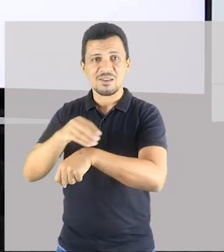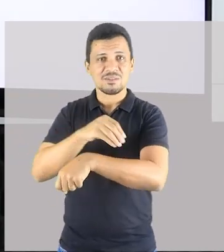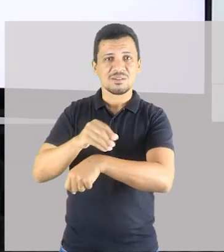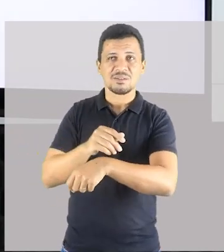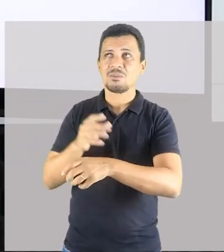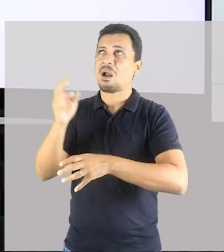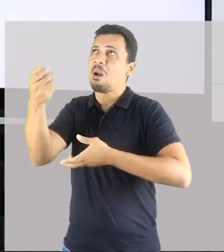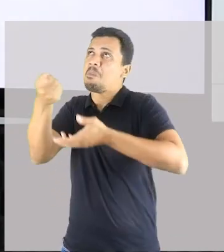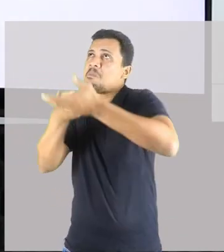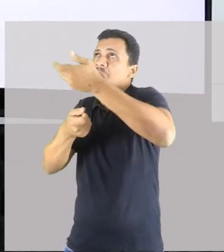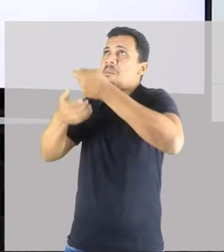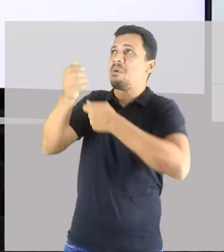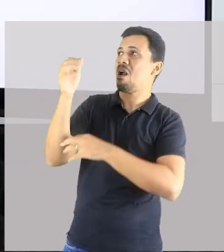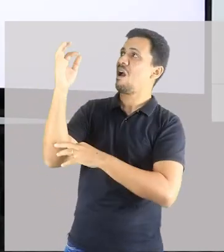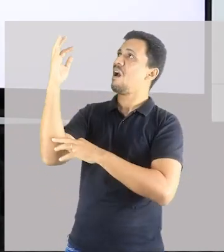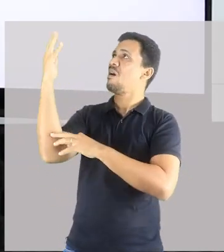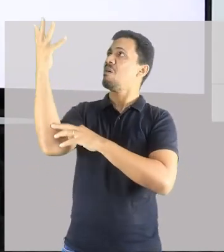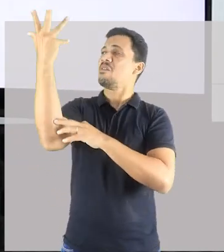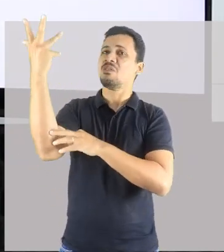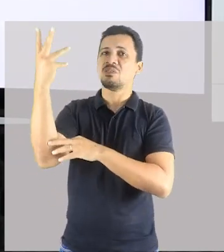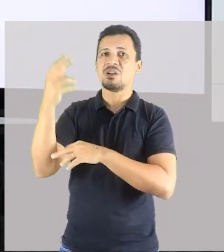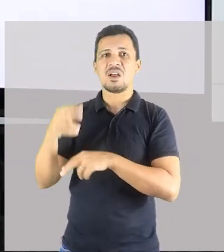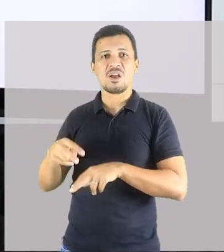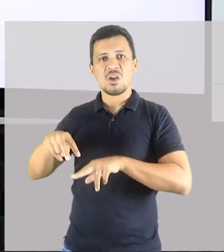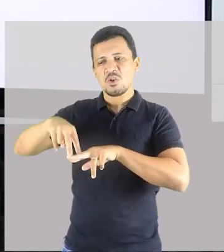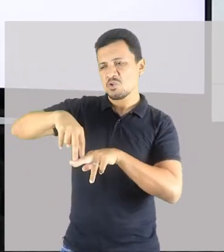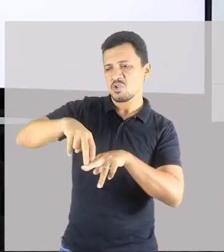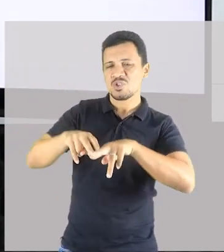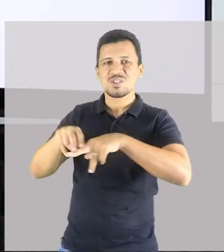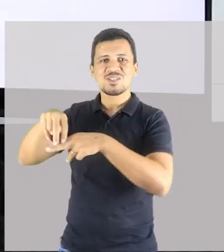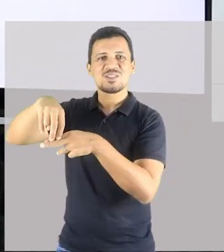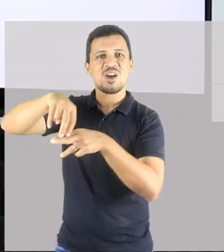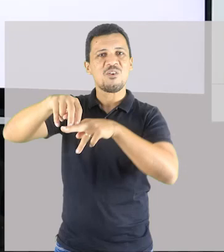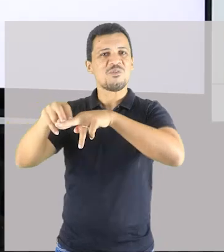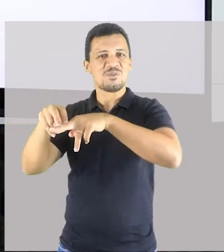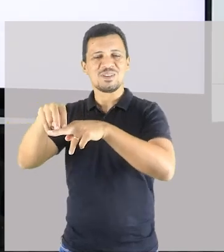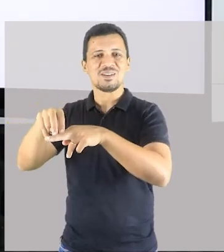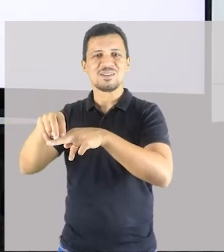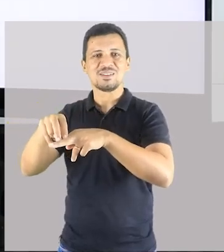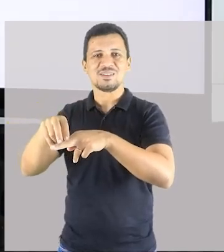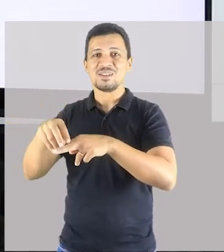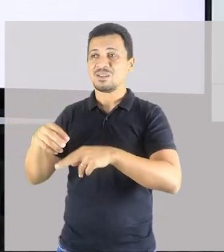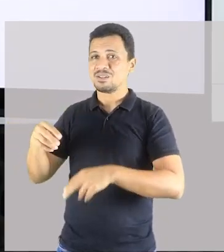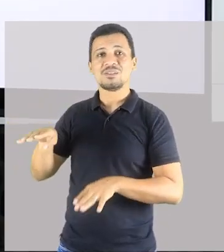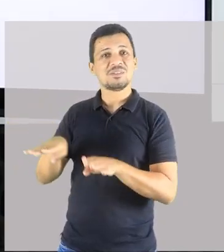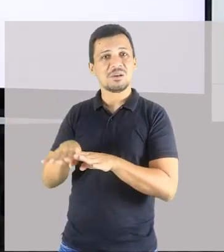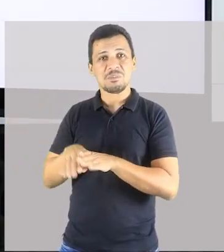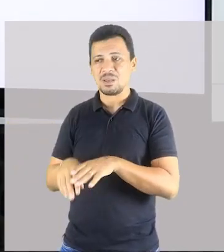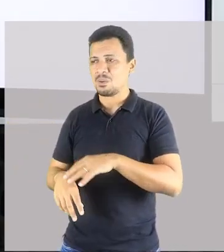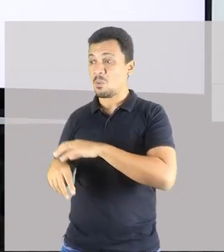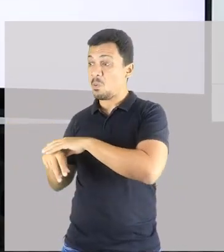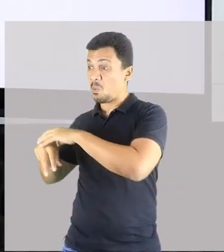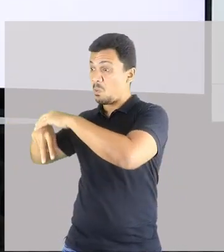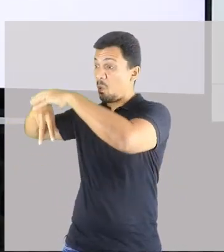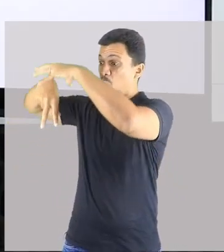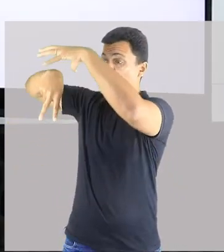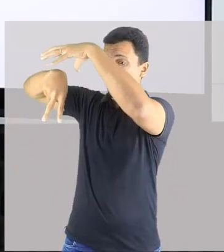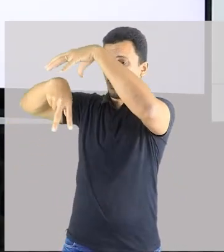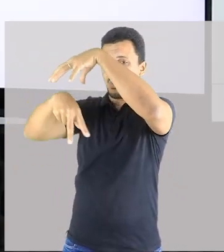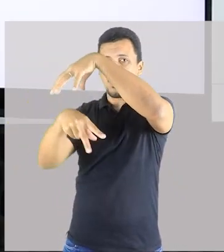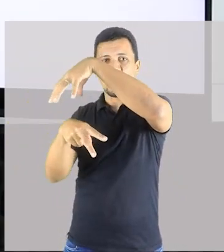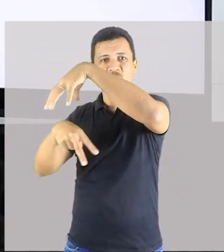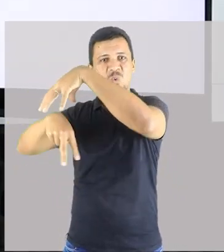alpinismo, alvorismo, o surf, canoagem, paraquedismo. São exemplos de práticas